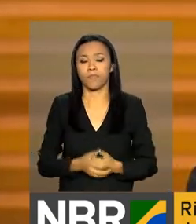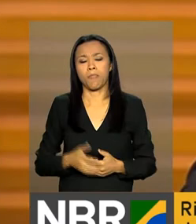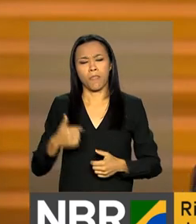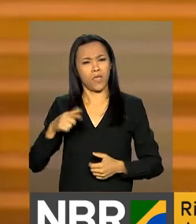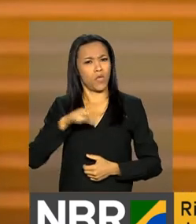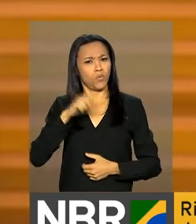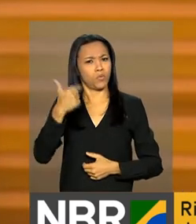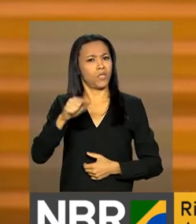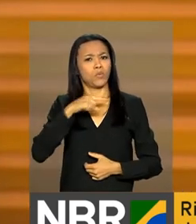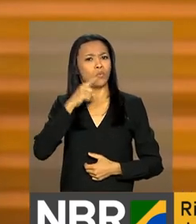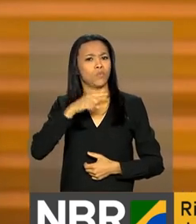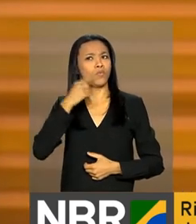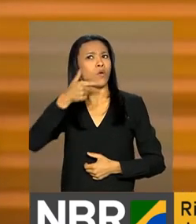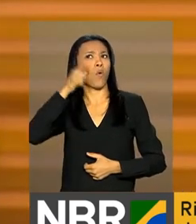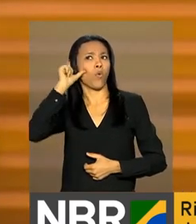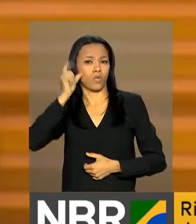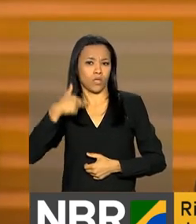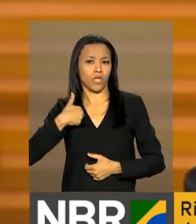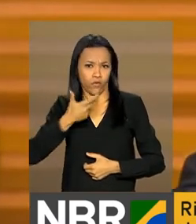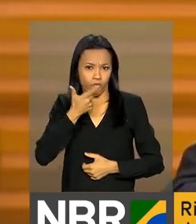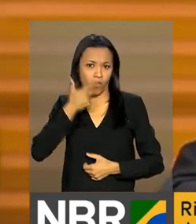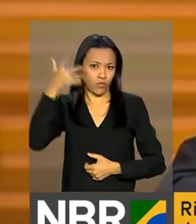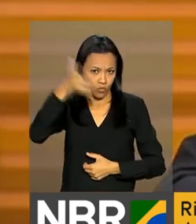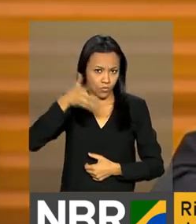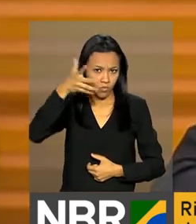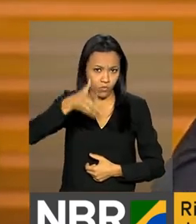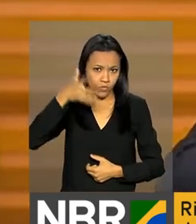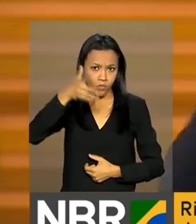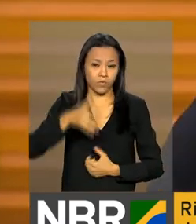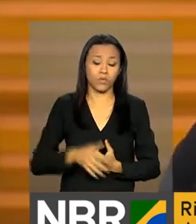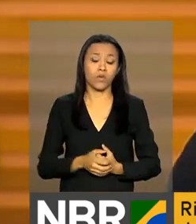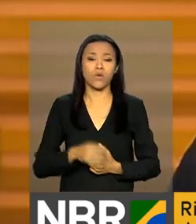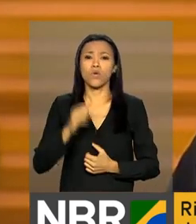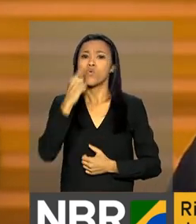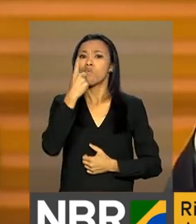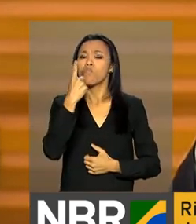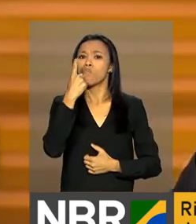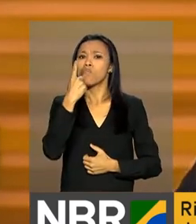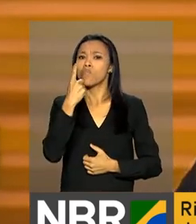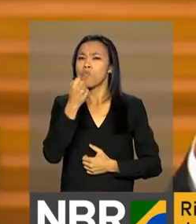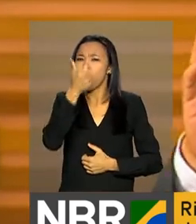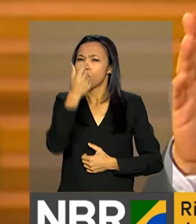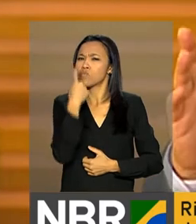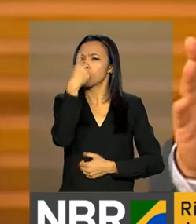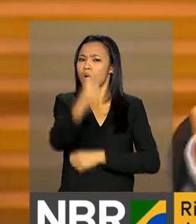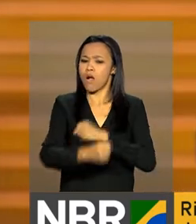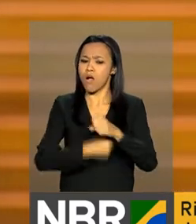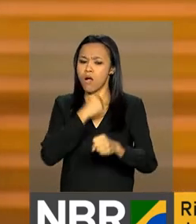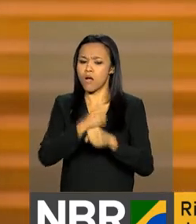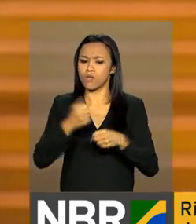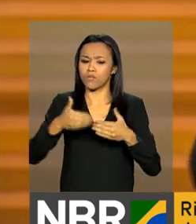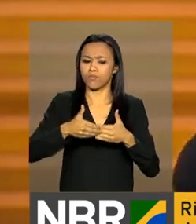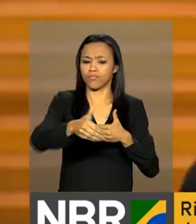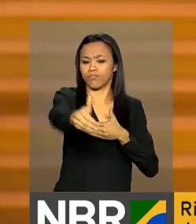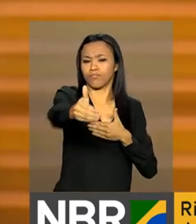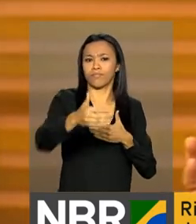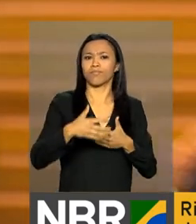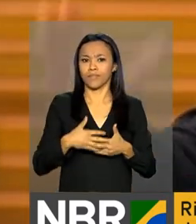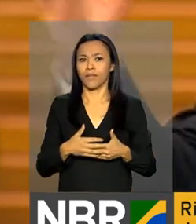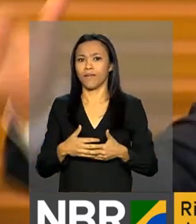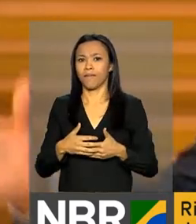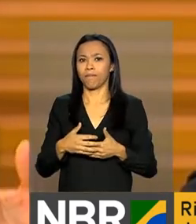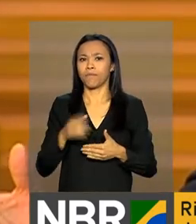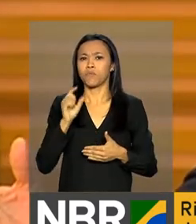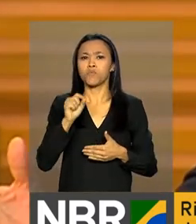dúvida nenhuma, eu disse ontem no discurso, que agora está um ano antes da eleição quase, né? Todo mundo começou a usar muita palavra centro. O